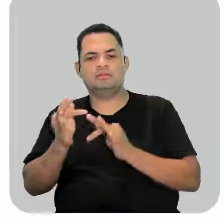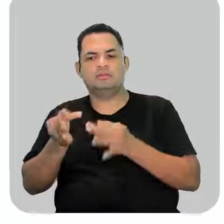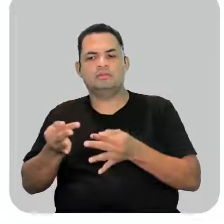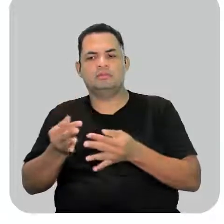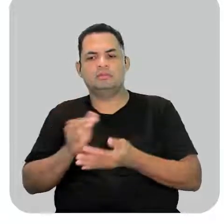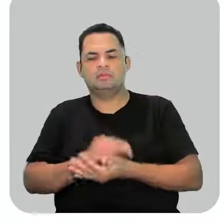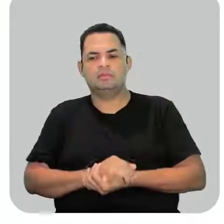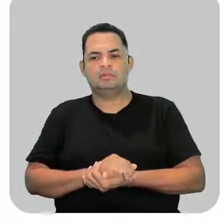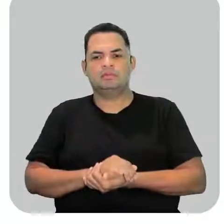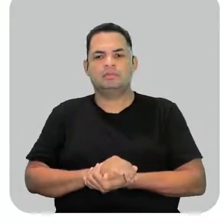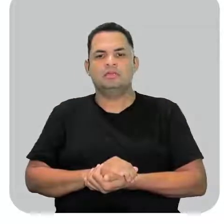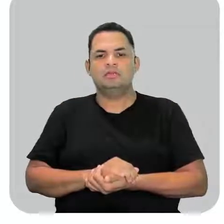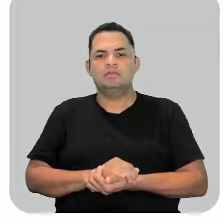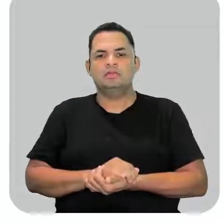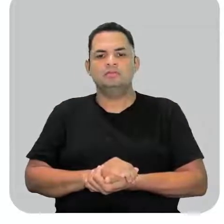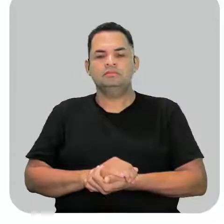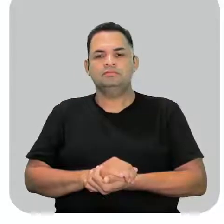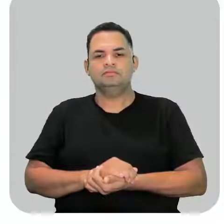Vamos ver outro exemplo aqui.